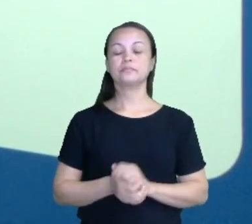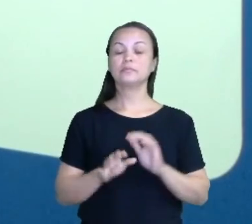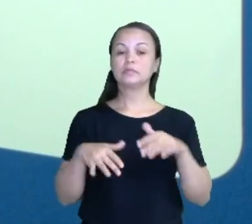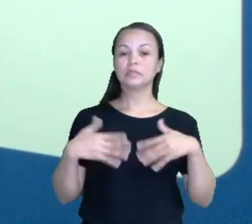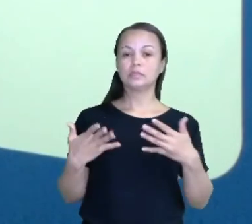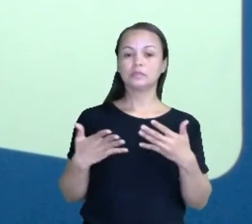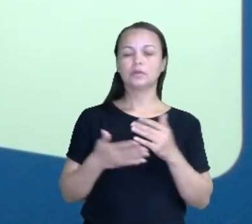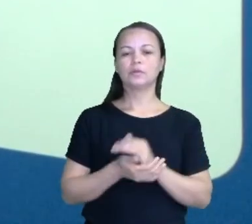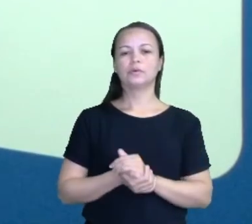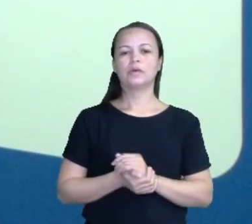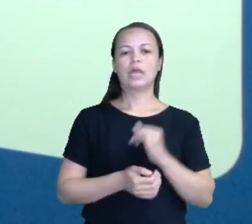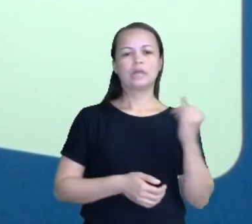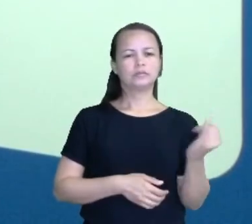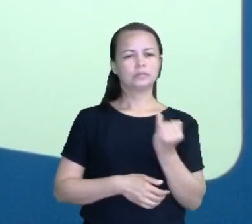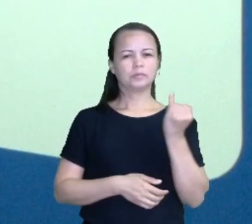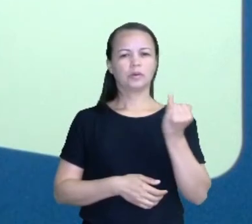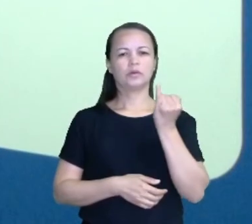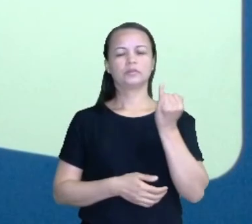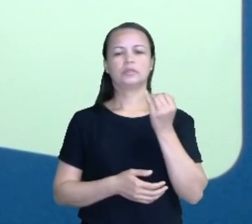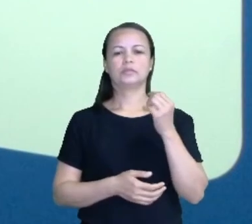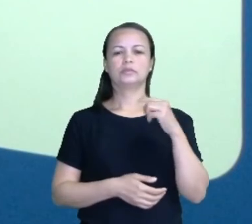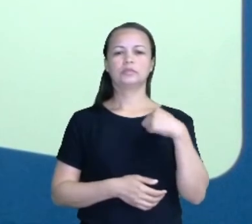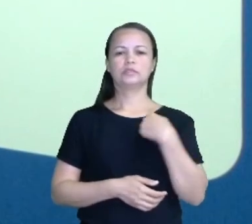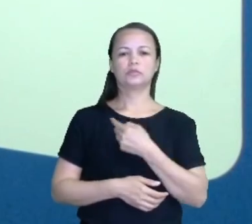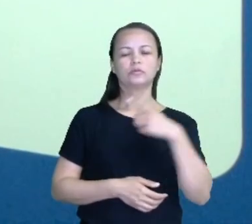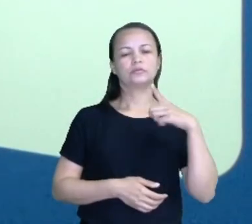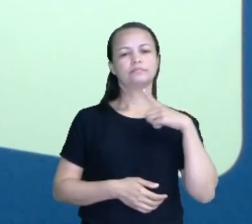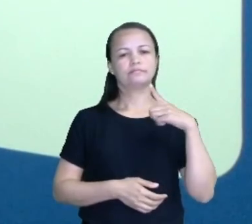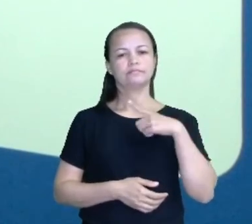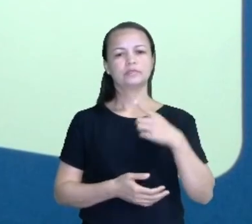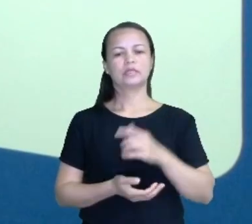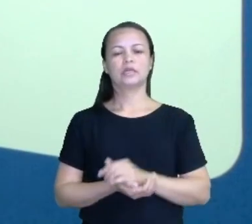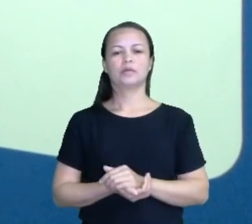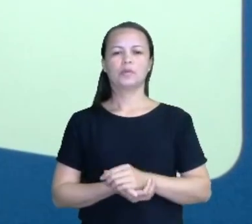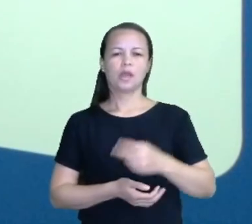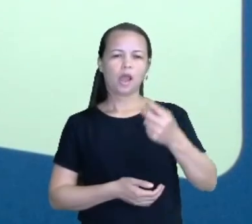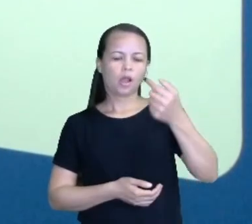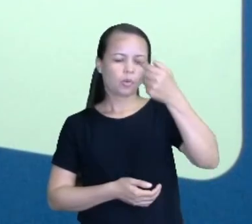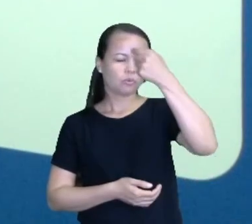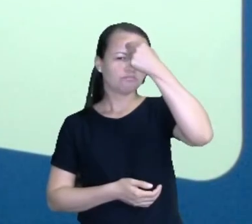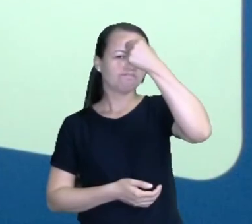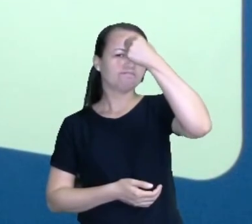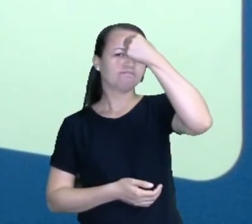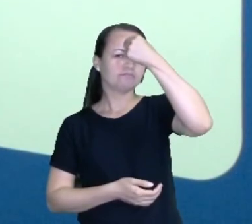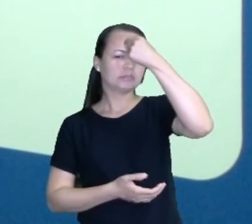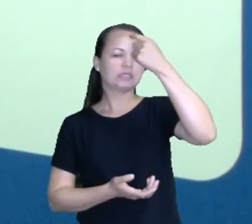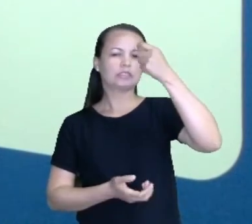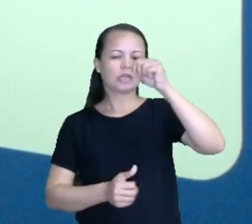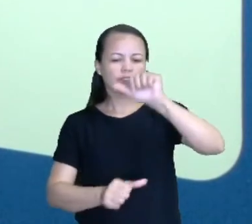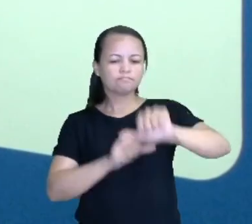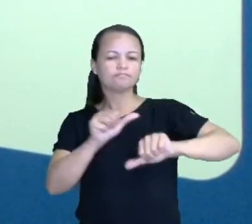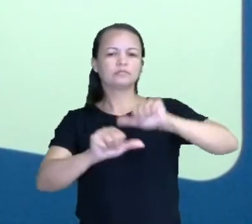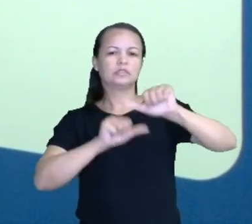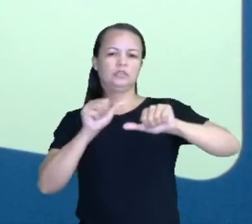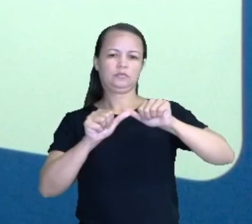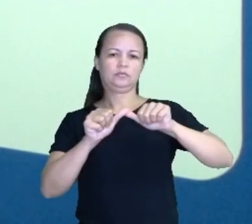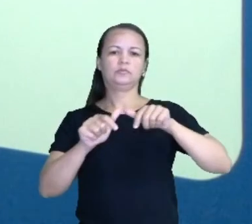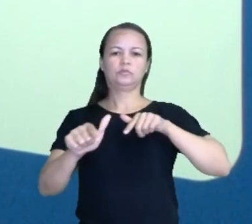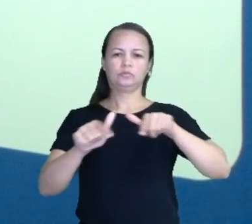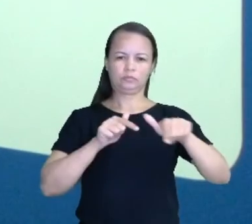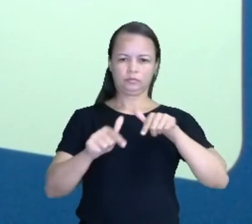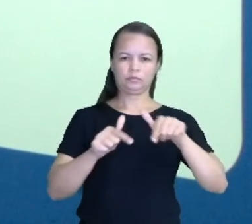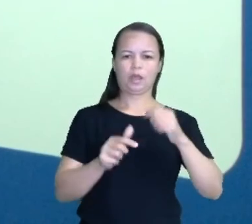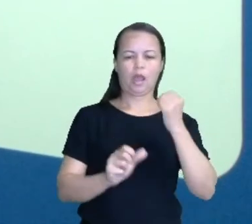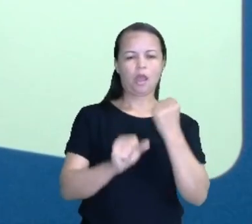que é importante é que a gente tenha essa consciência de que há uma grande transformação no mercado de